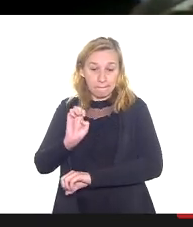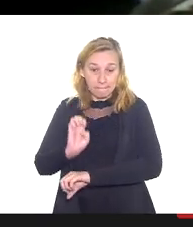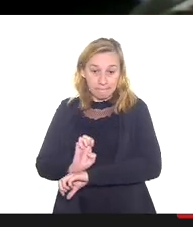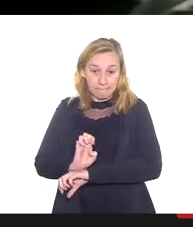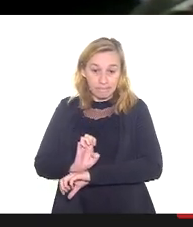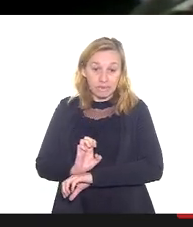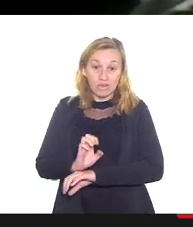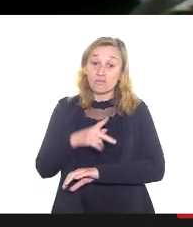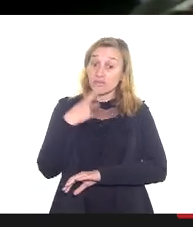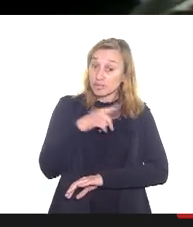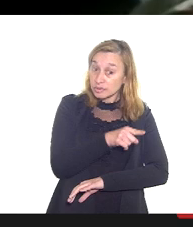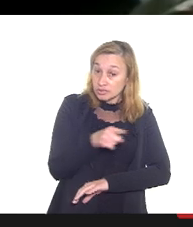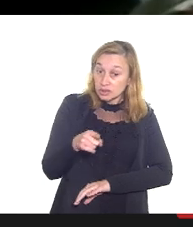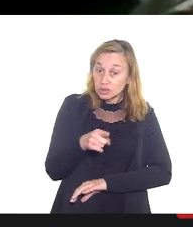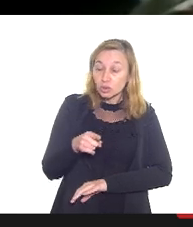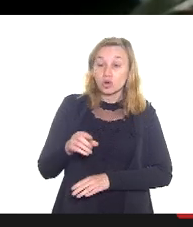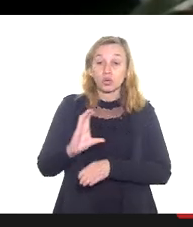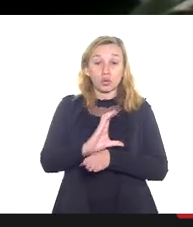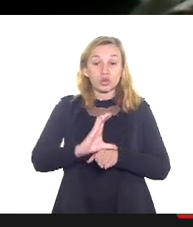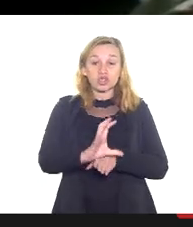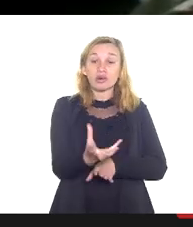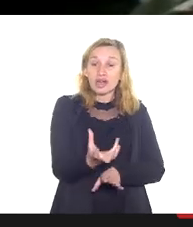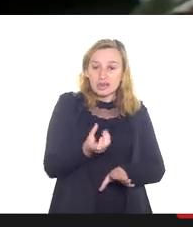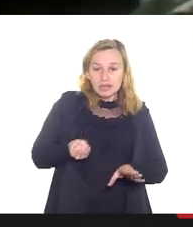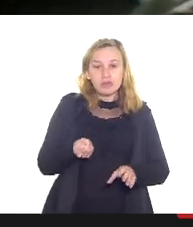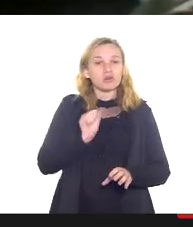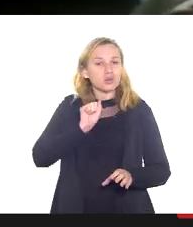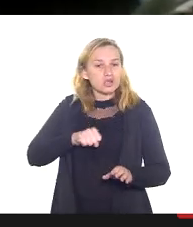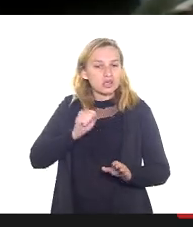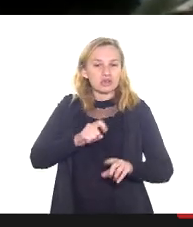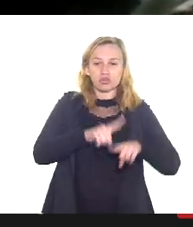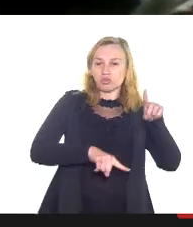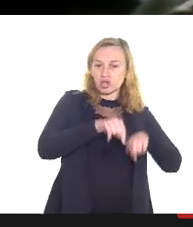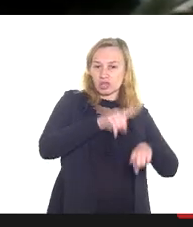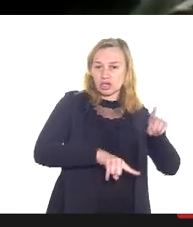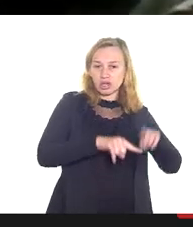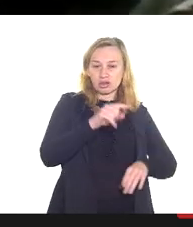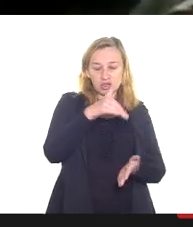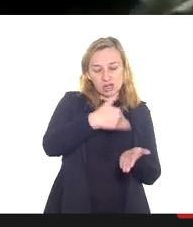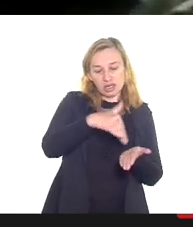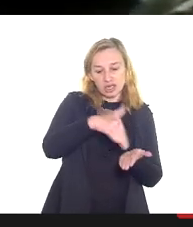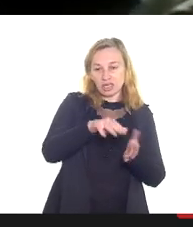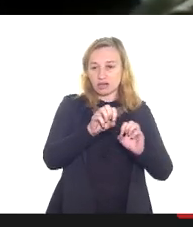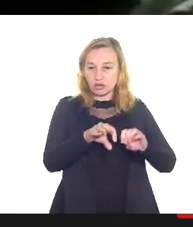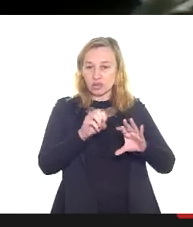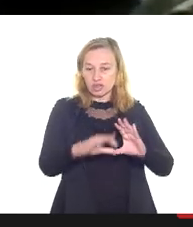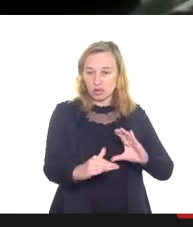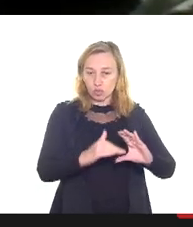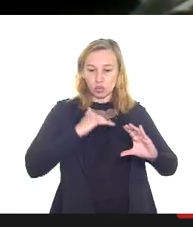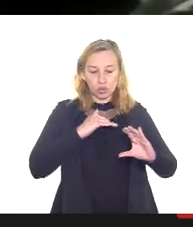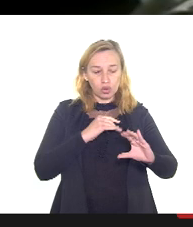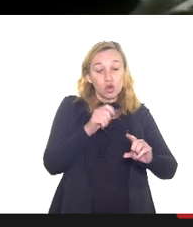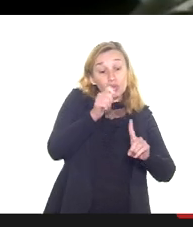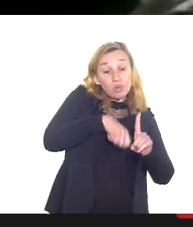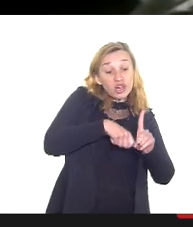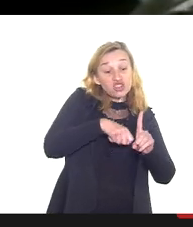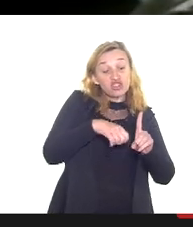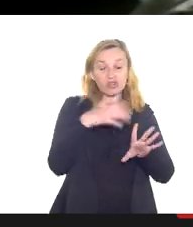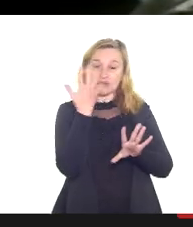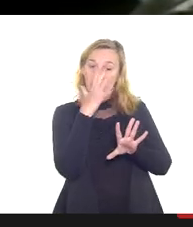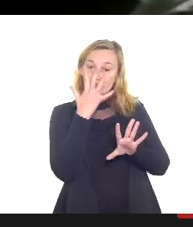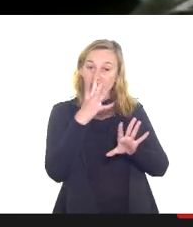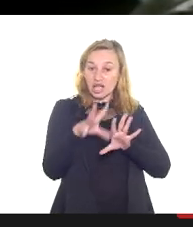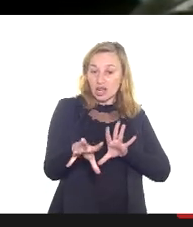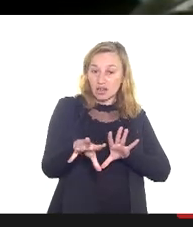que o Conselho recebeu, sim, um material enviado pela Secretaria no mês de fevereiro. Ele formou